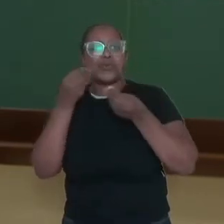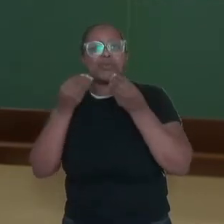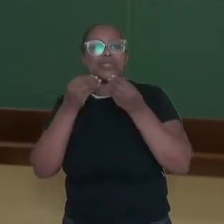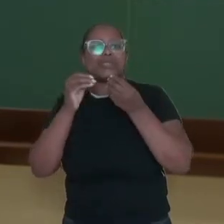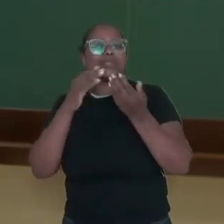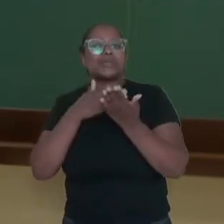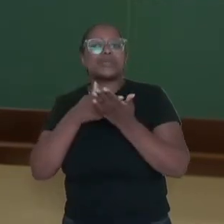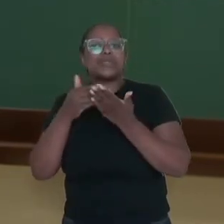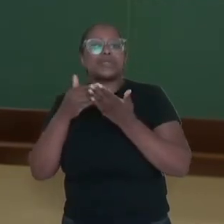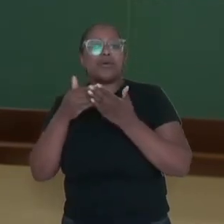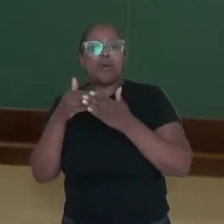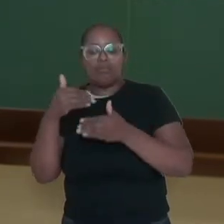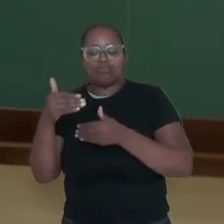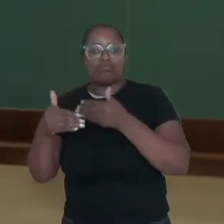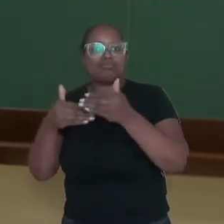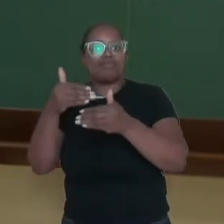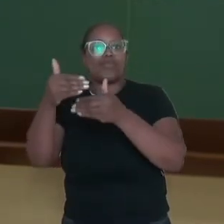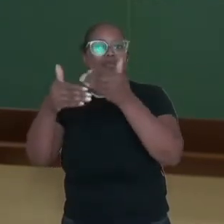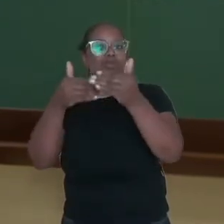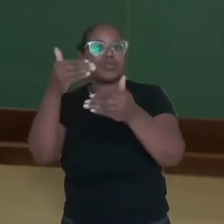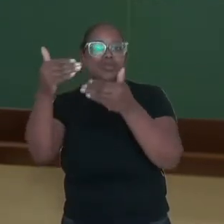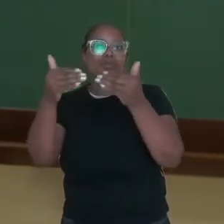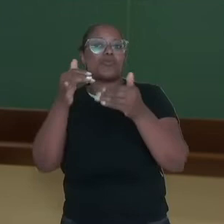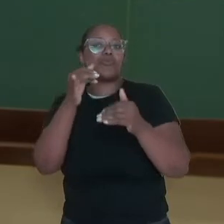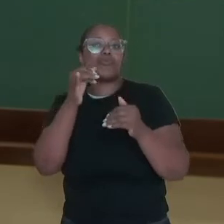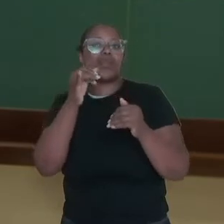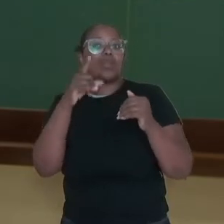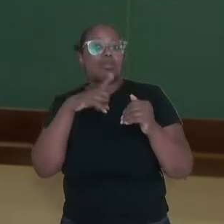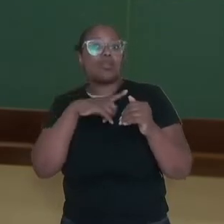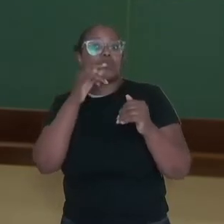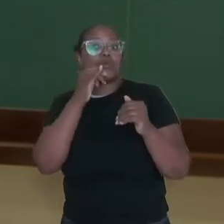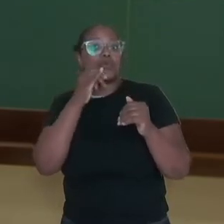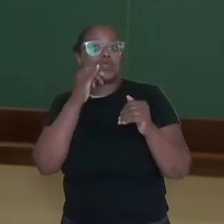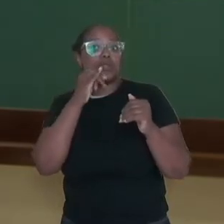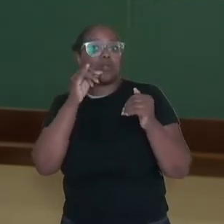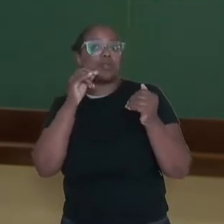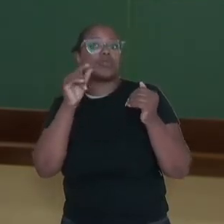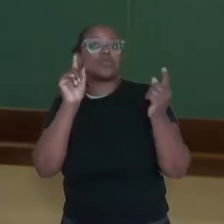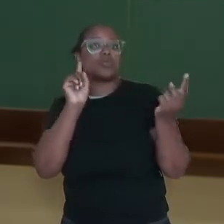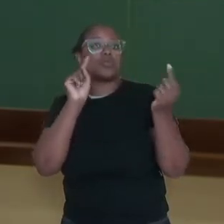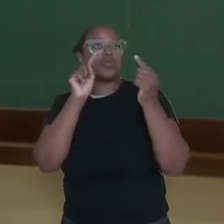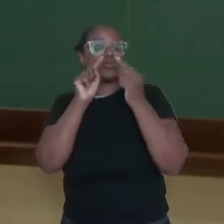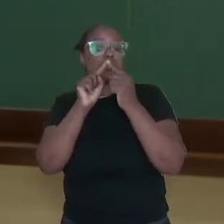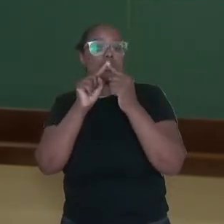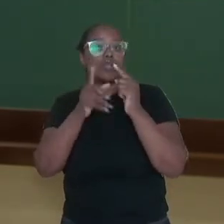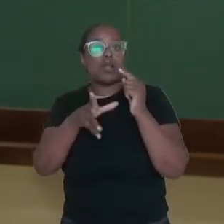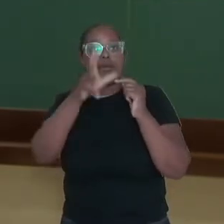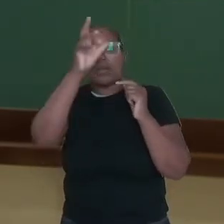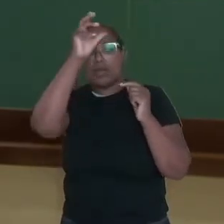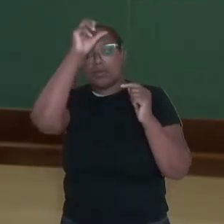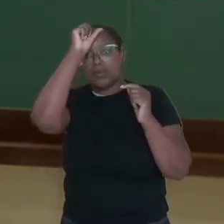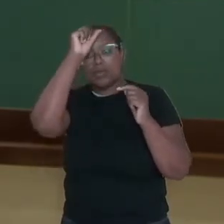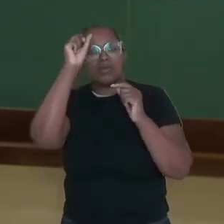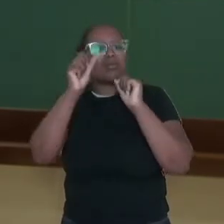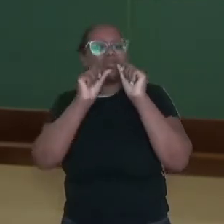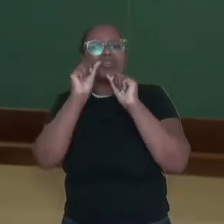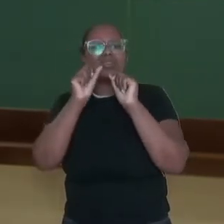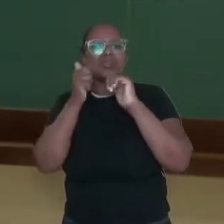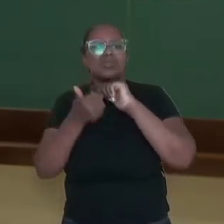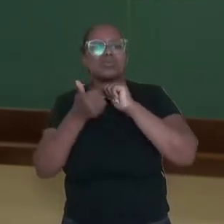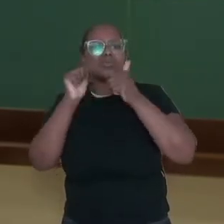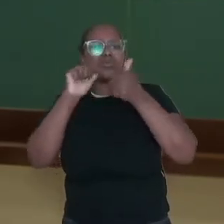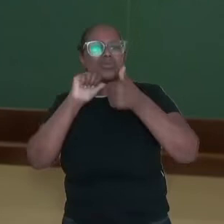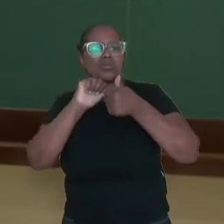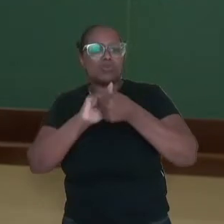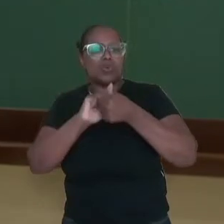evolução desse tipo de jogo eletrônico. Então, o nosso objetivo é compreender o que são os esportes